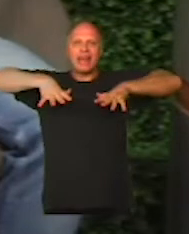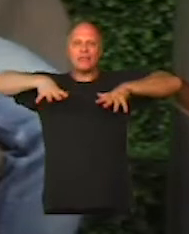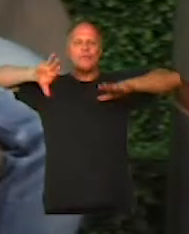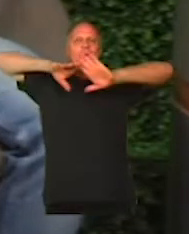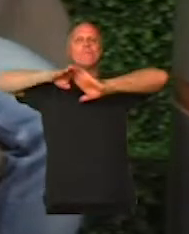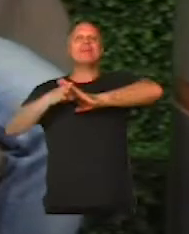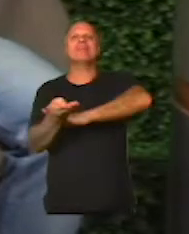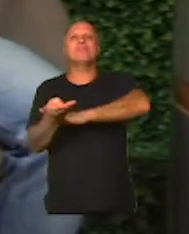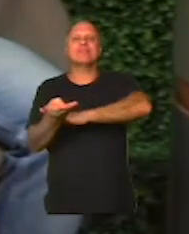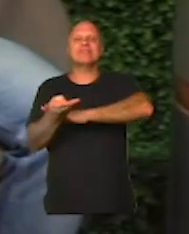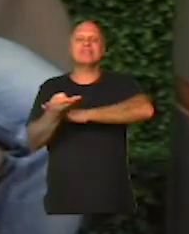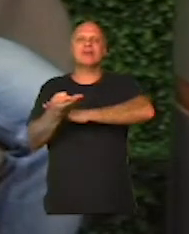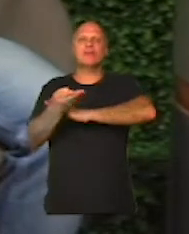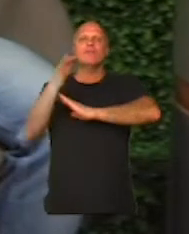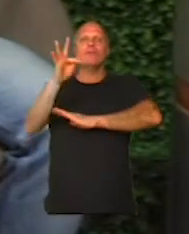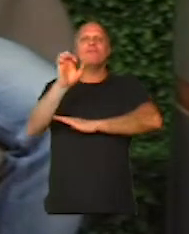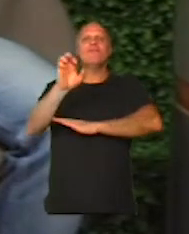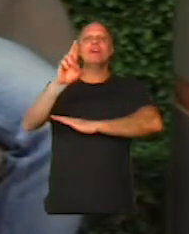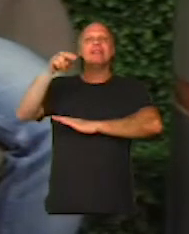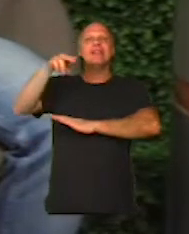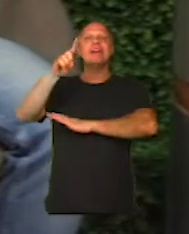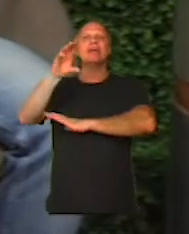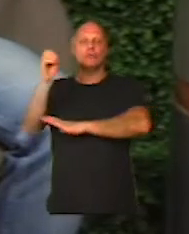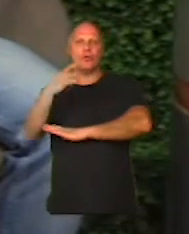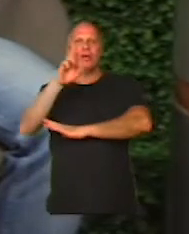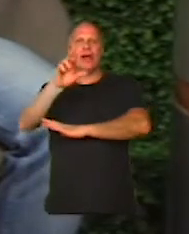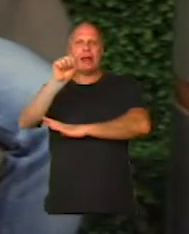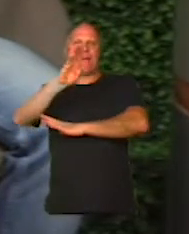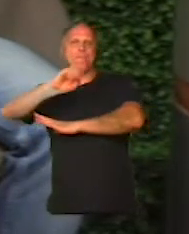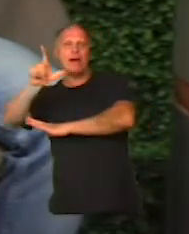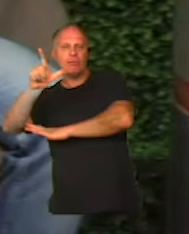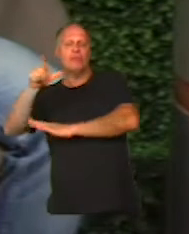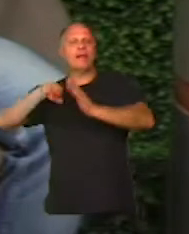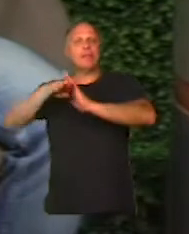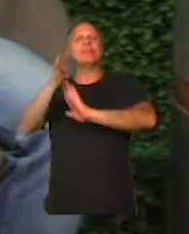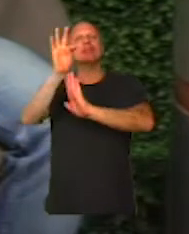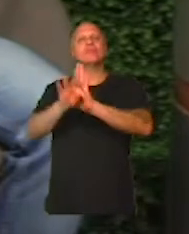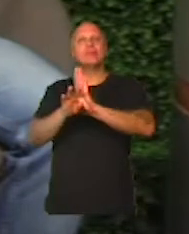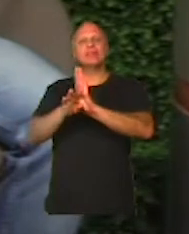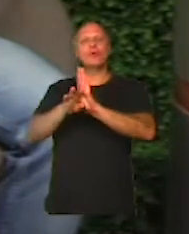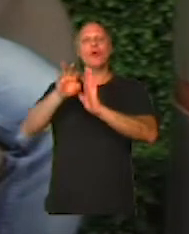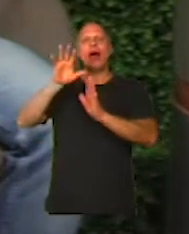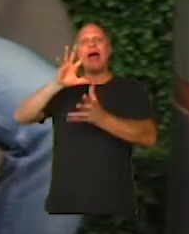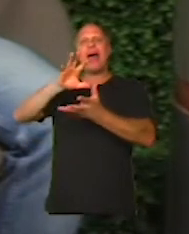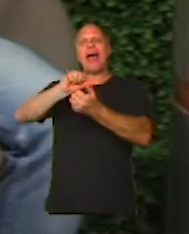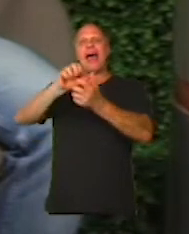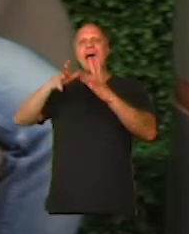adaptação do Fernando Arrabal, né? É uma adaptação do texto O Arquiteto e o Imperador da